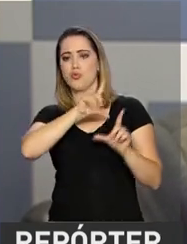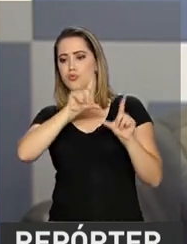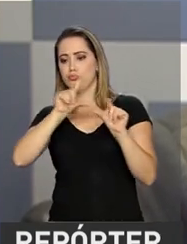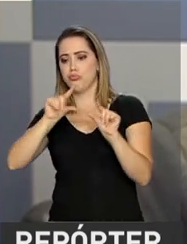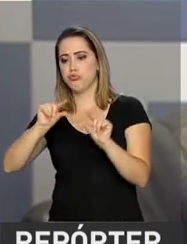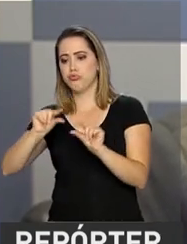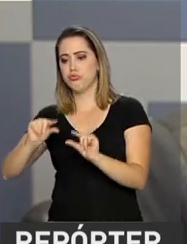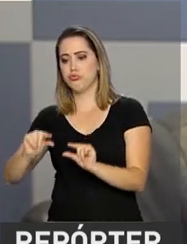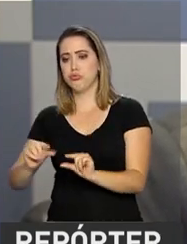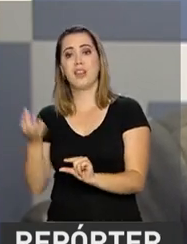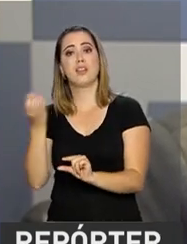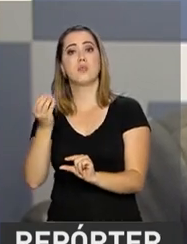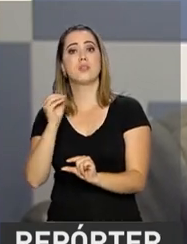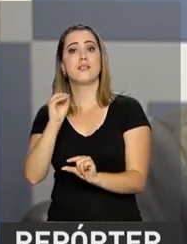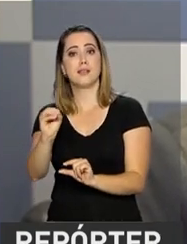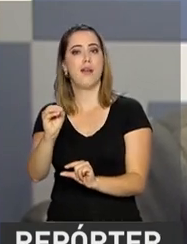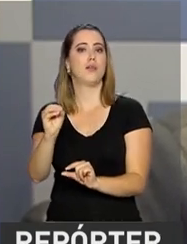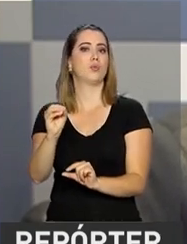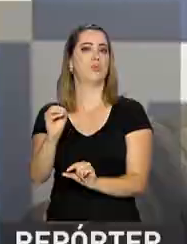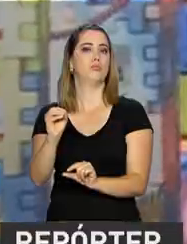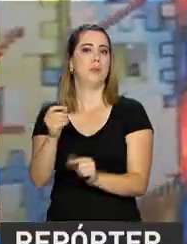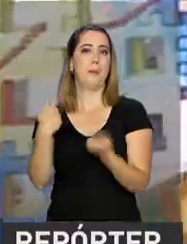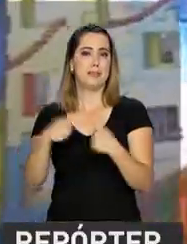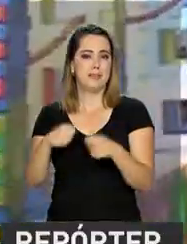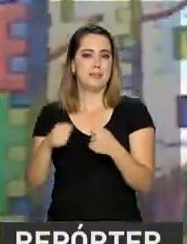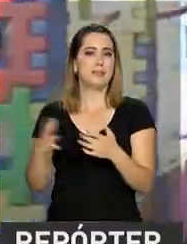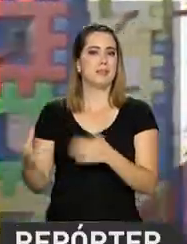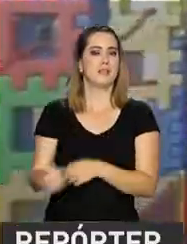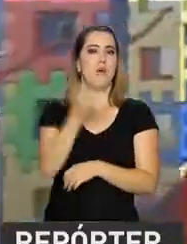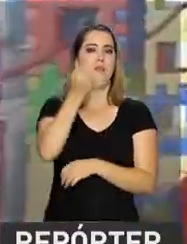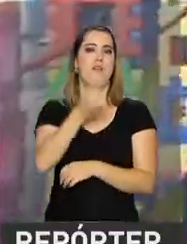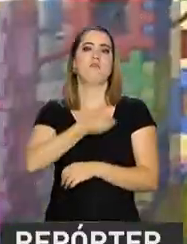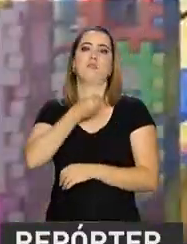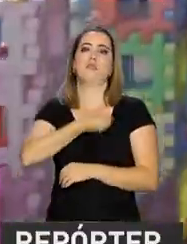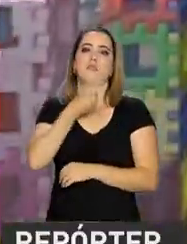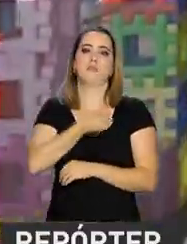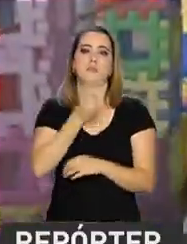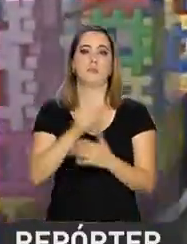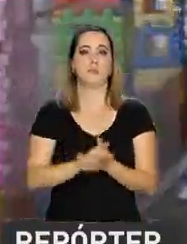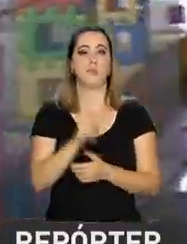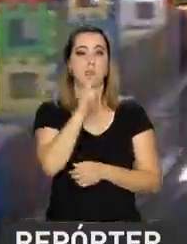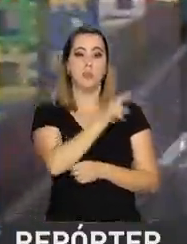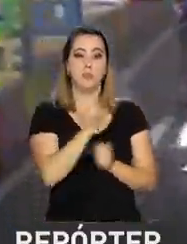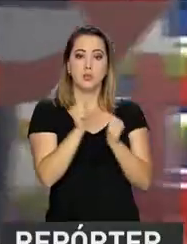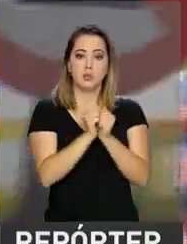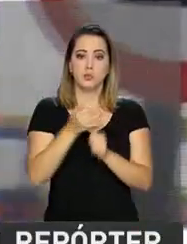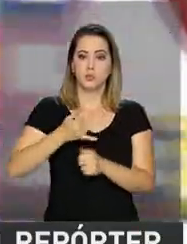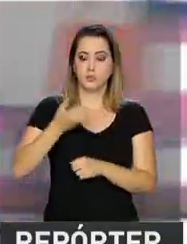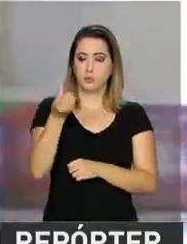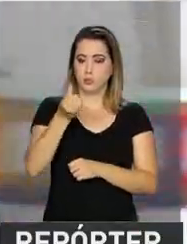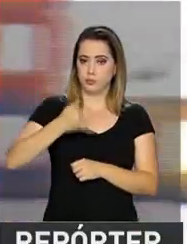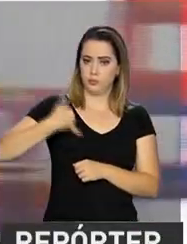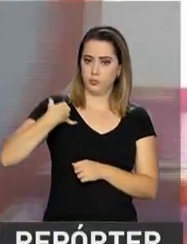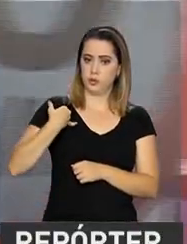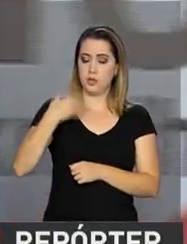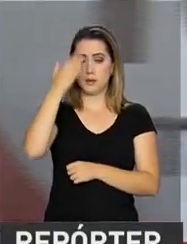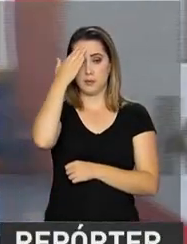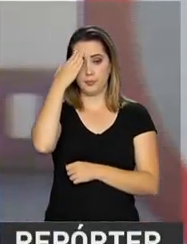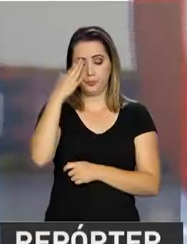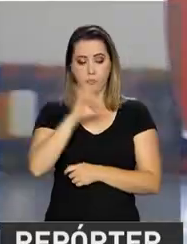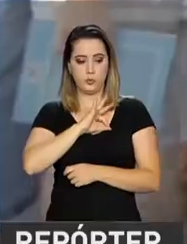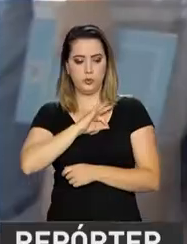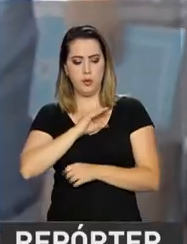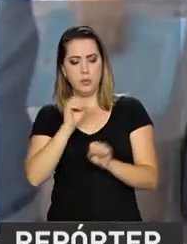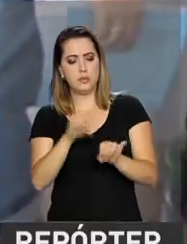A gente precisa estar salvando vidas. Augusto, de 6 anos, veio com o pai conhecer o espaço, recebeu dicas dos